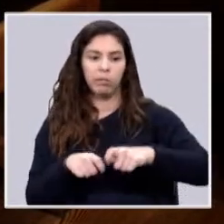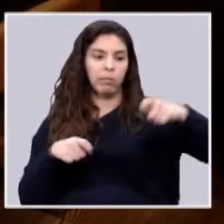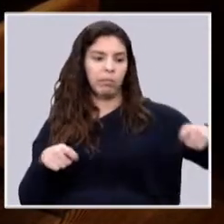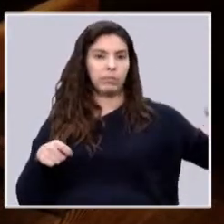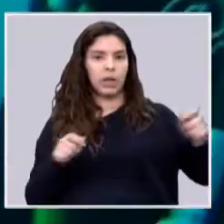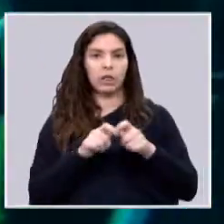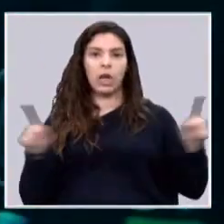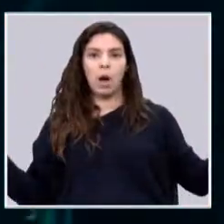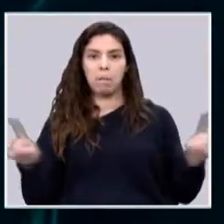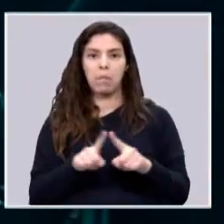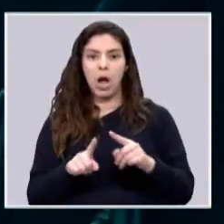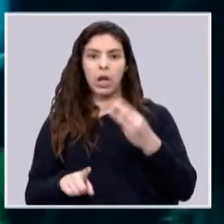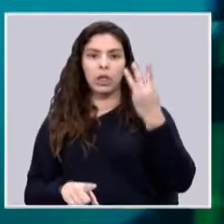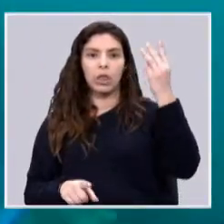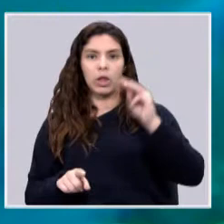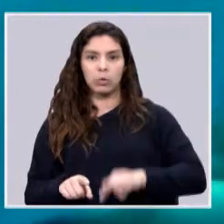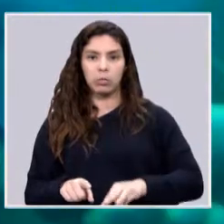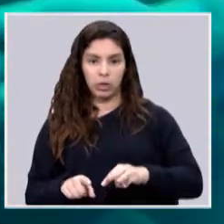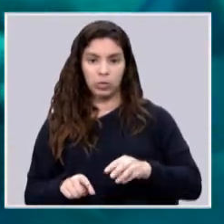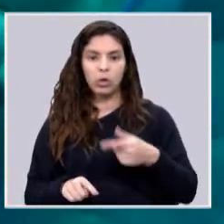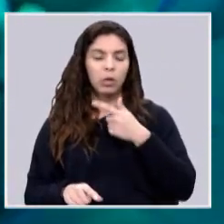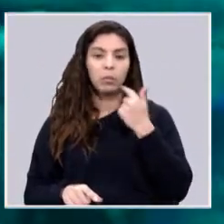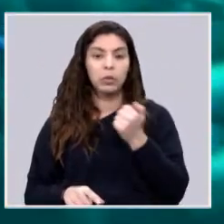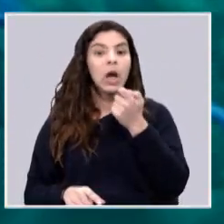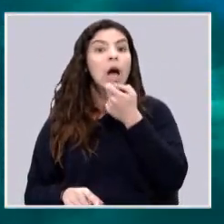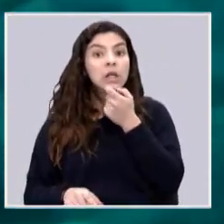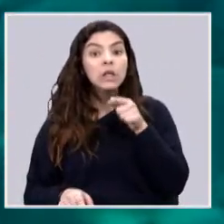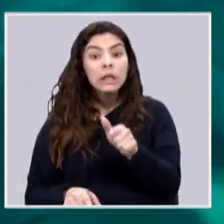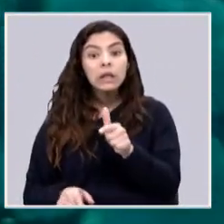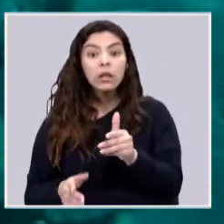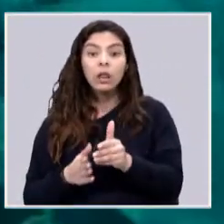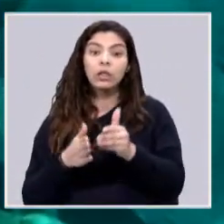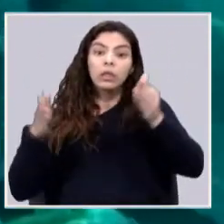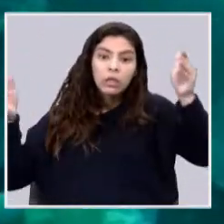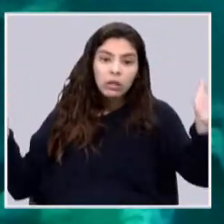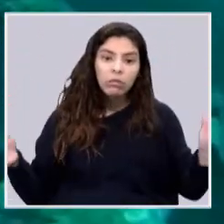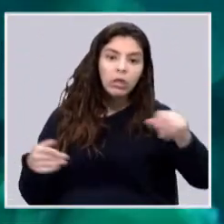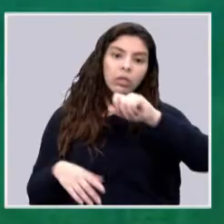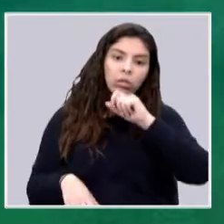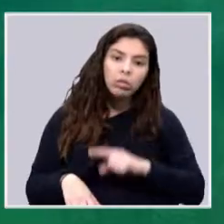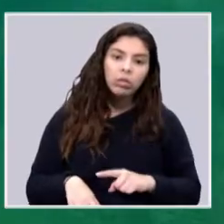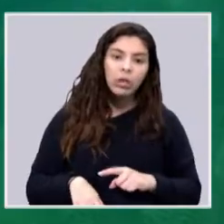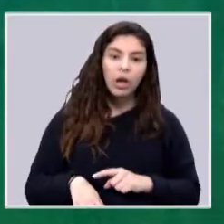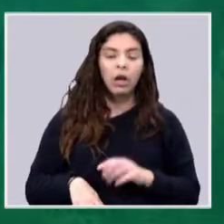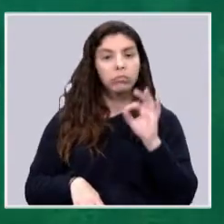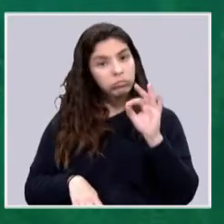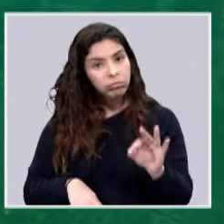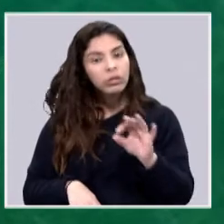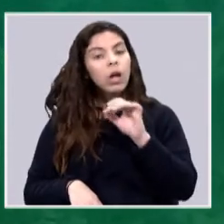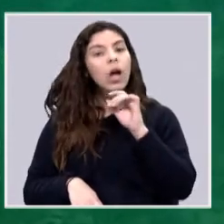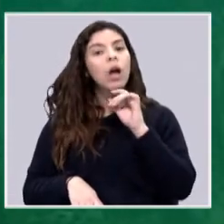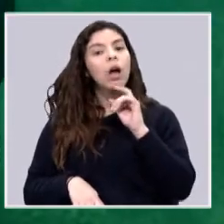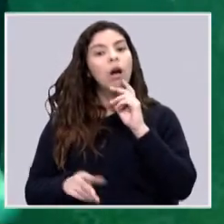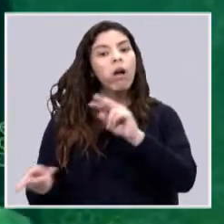até 3 metros para uma instituição que tenha tanques pequenos. Desde que os bichos sejam retirados do seu meio selvagem para